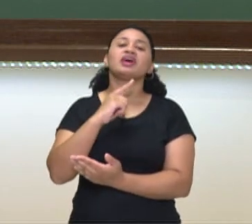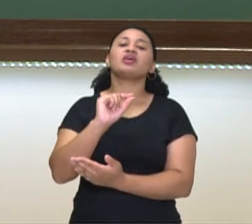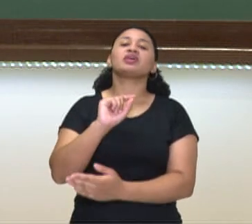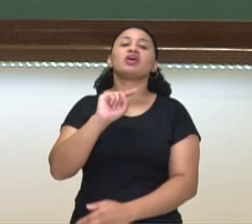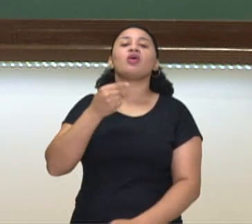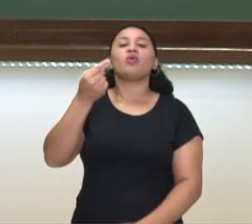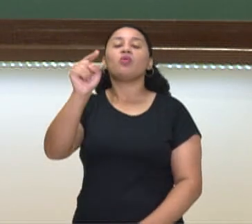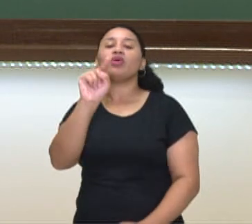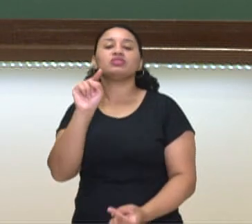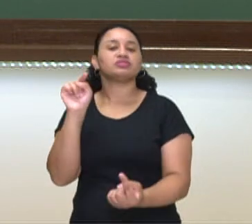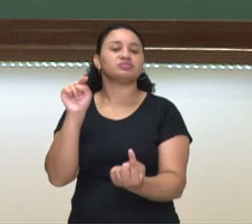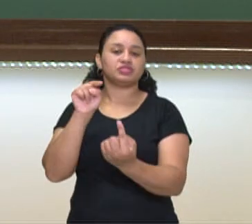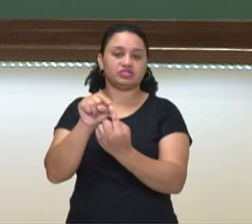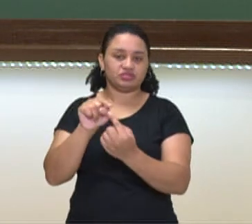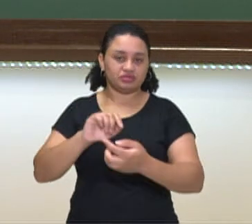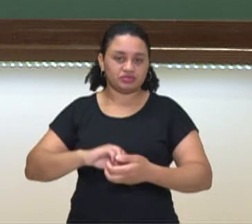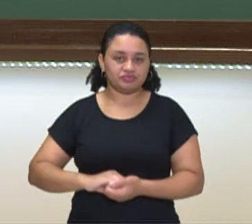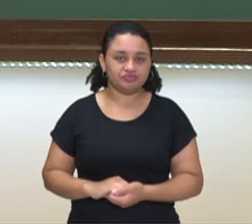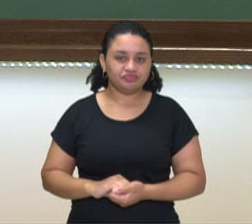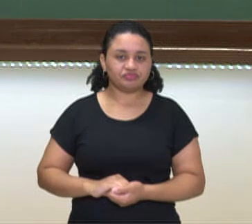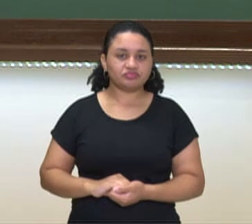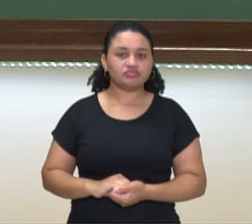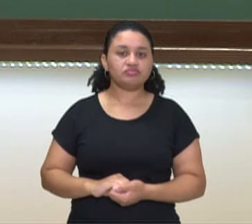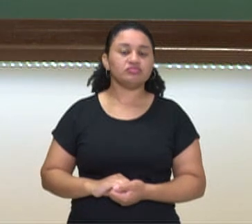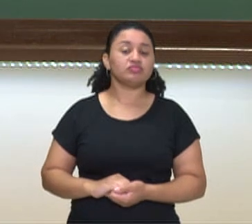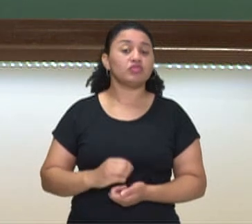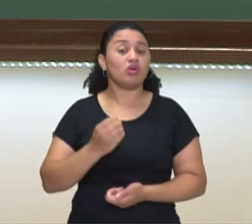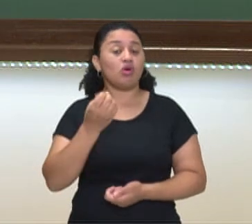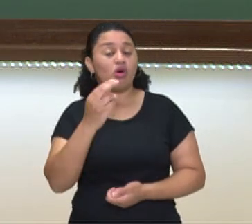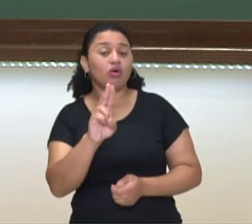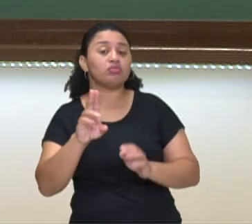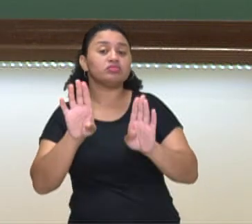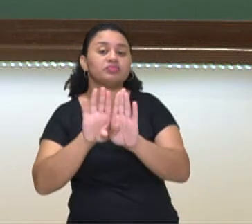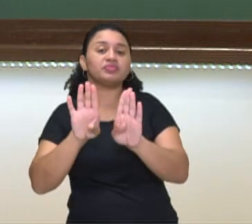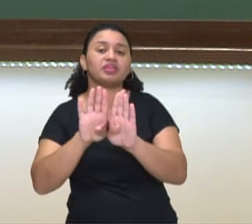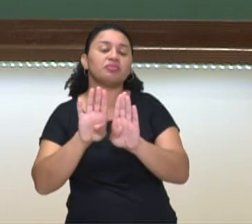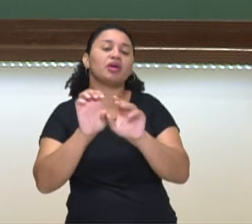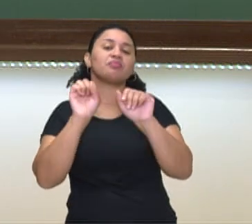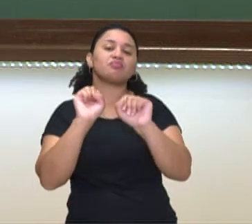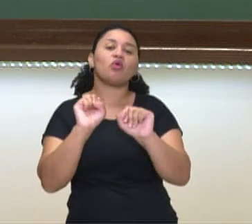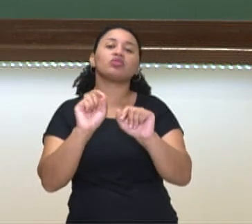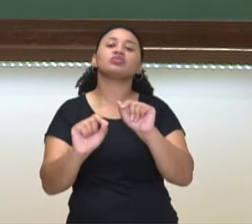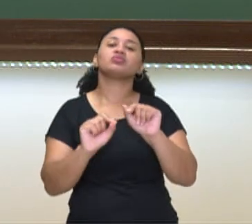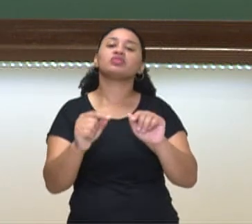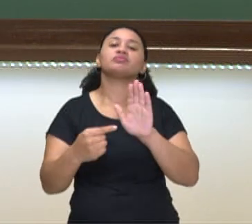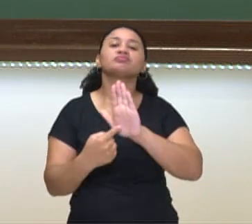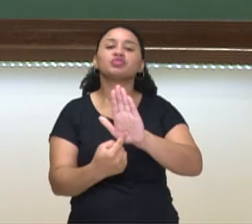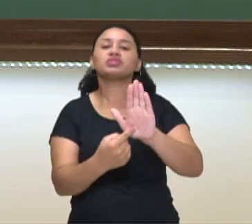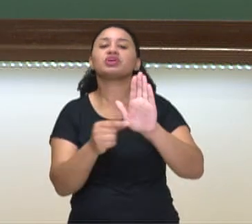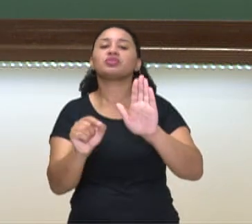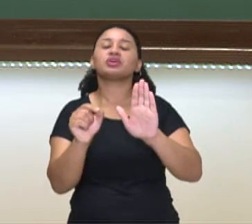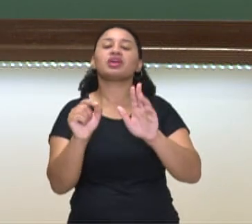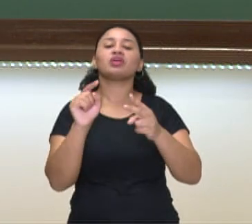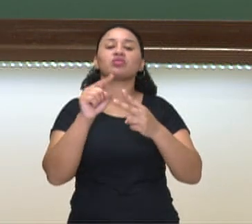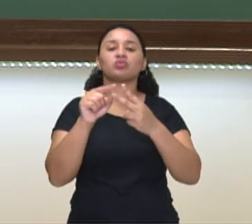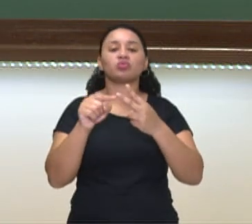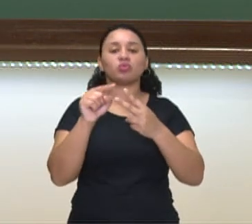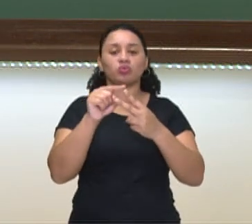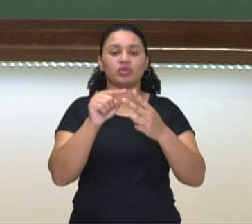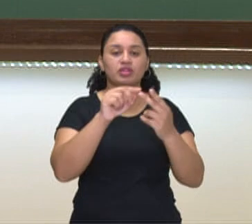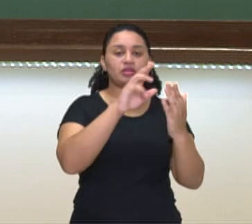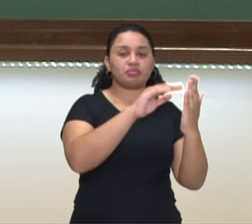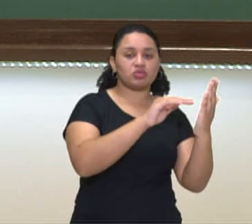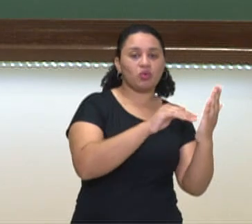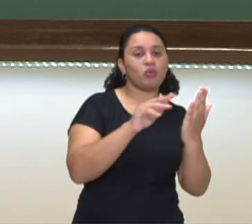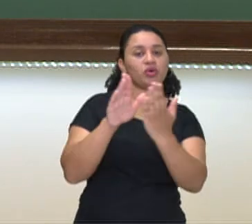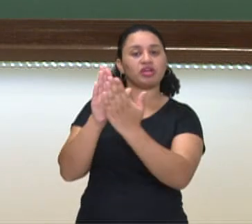outra intenção, né? Ou eu posso representar duas pinturas com